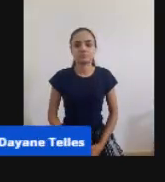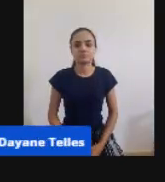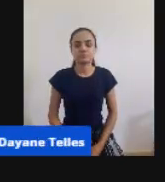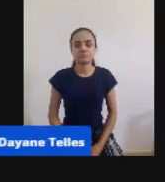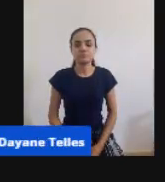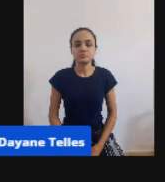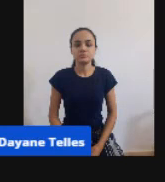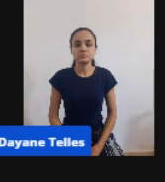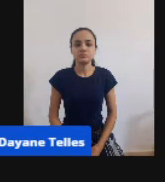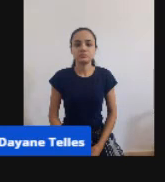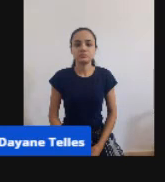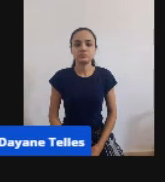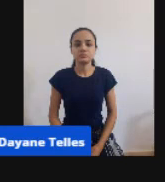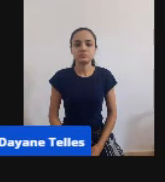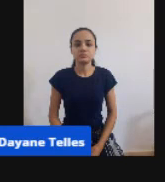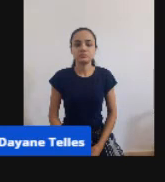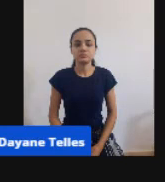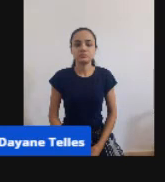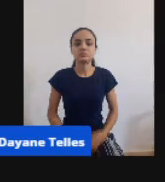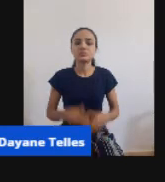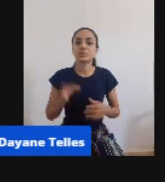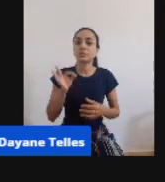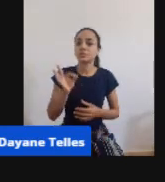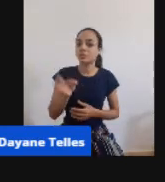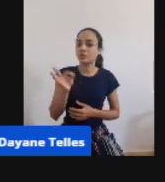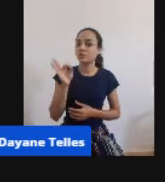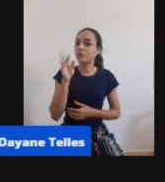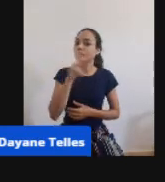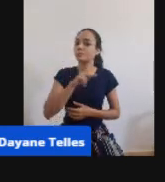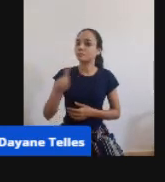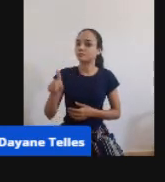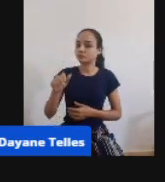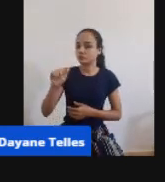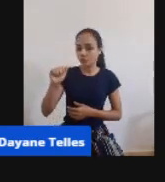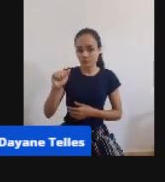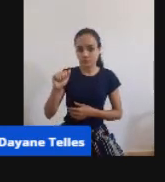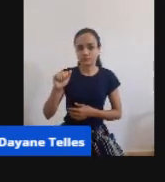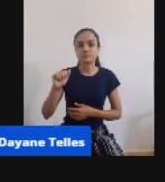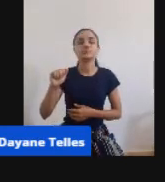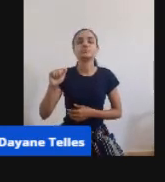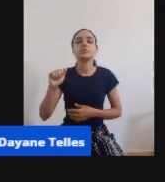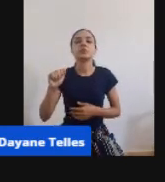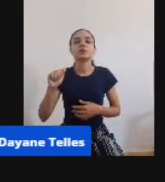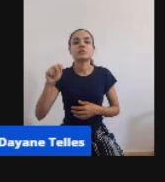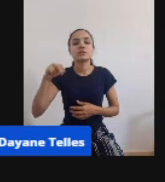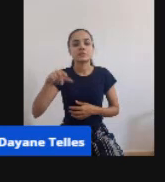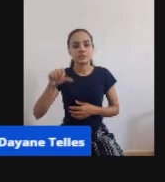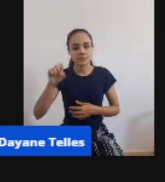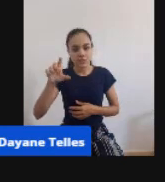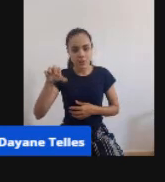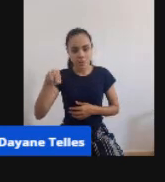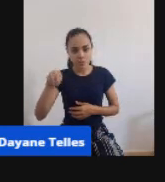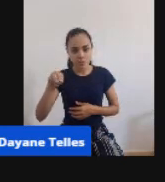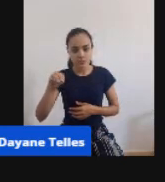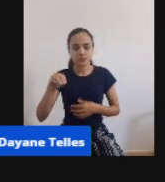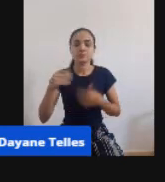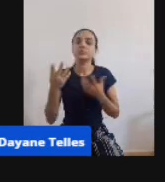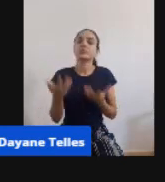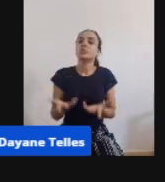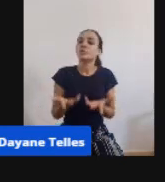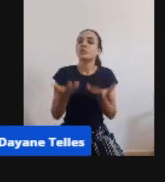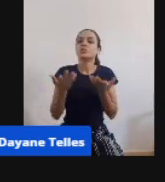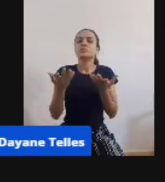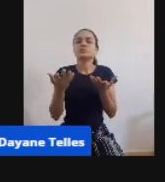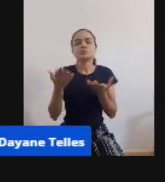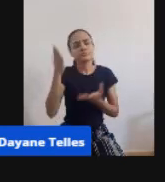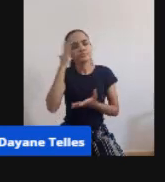Certo, professor Anselmo. E nós sabemos, então, que para a gente fazer o planejamento, que seja o planejamento anual, ou o